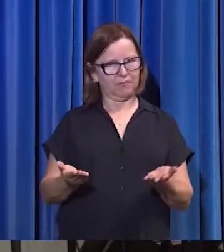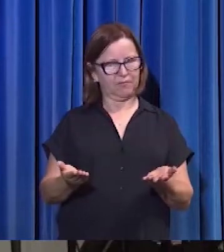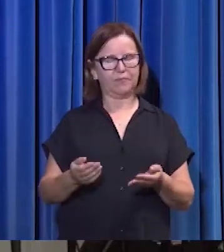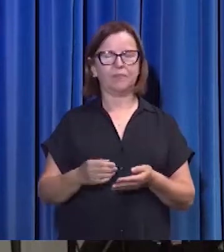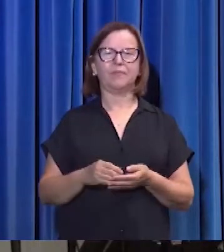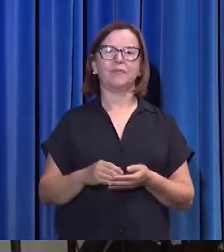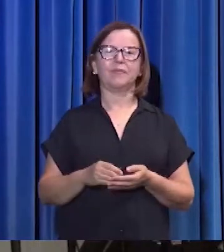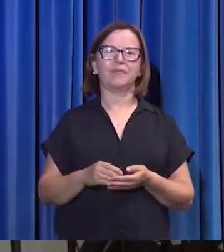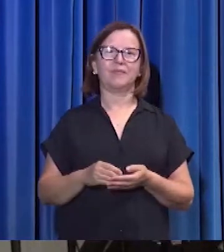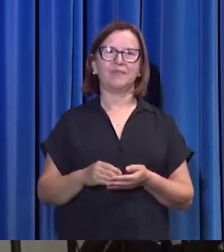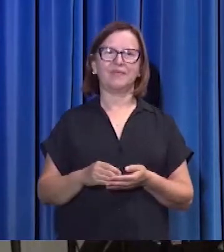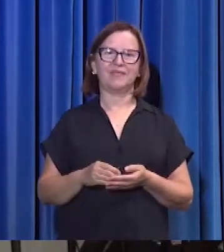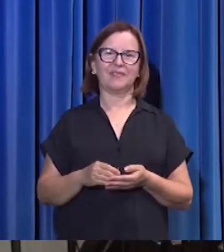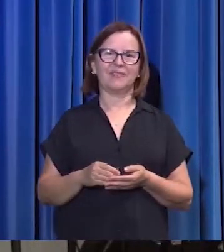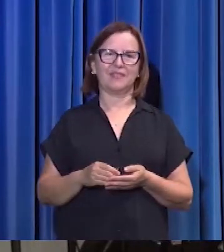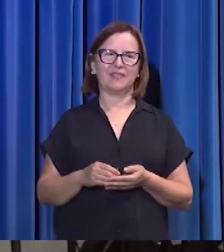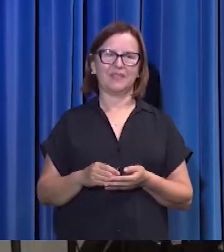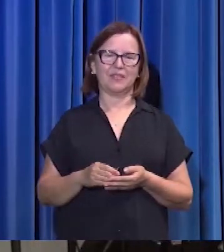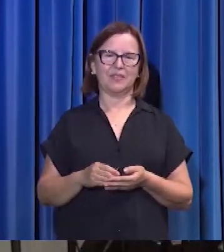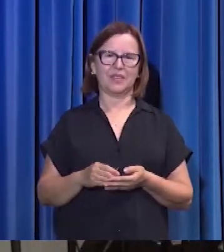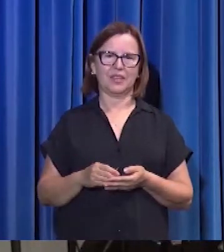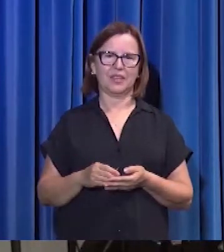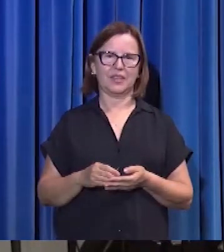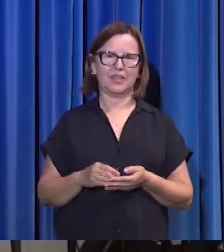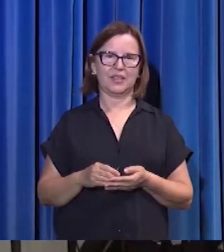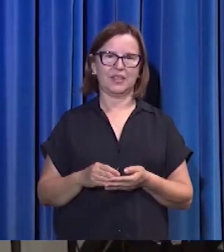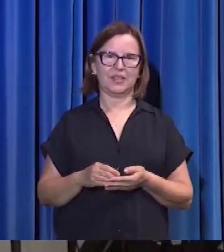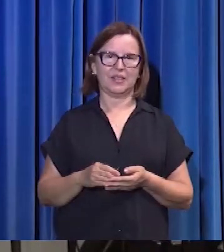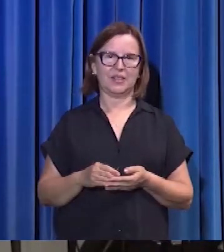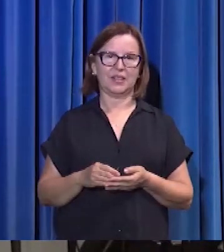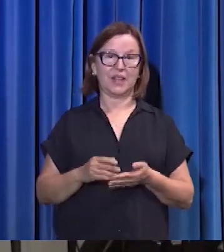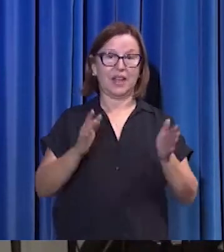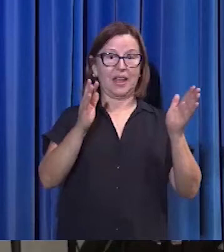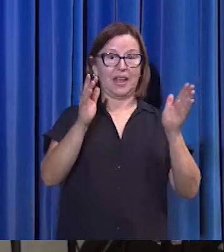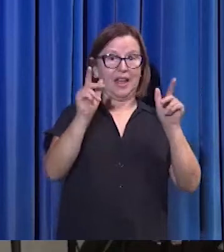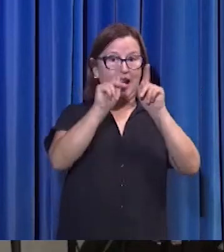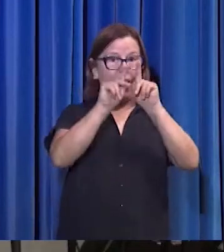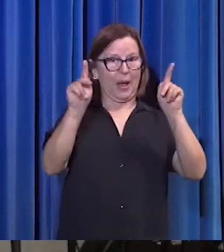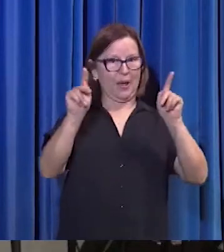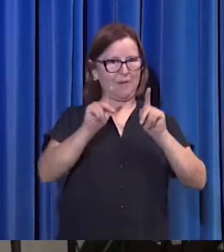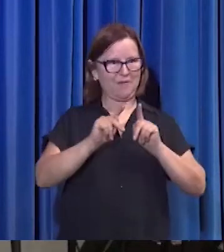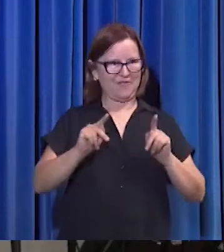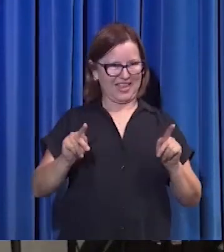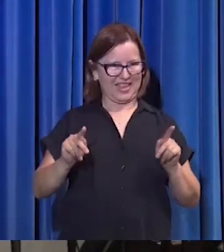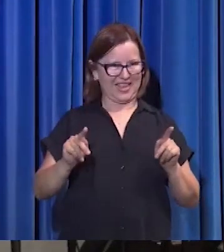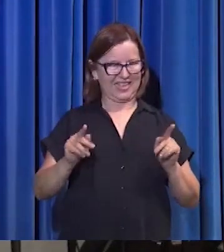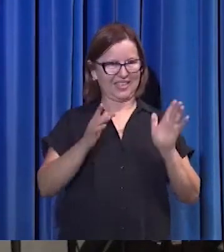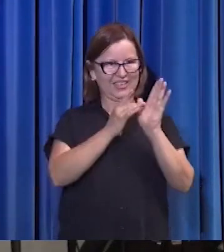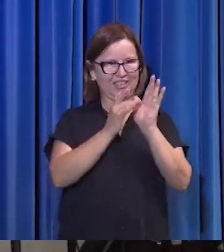Então, ele coloca aqui a sua paz como uma dádiva